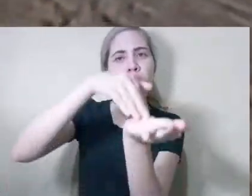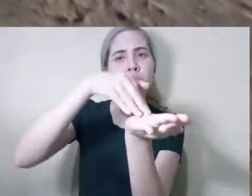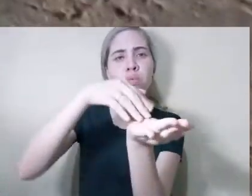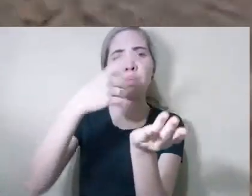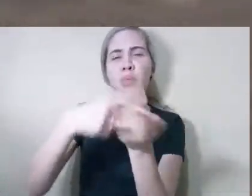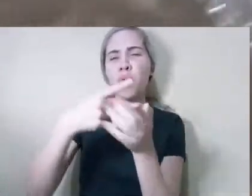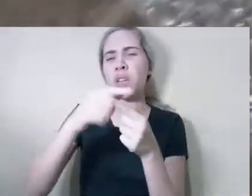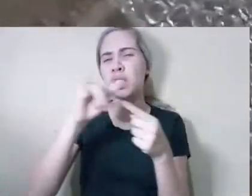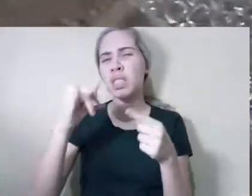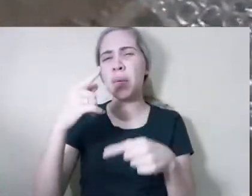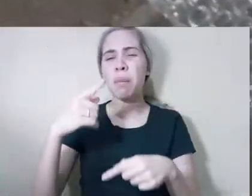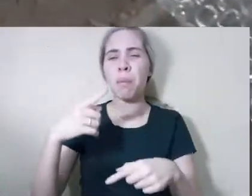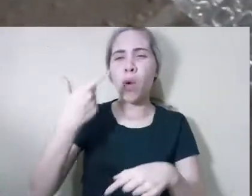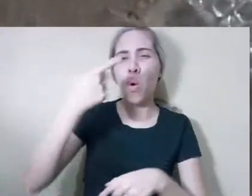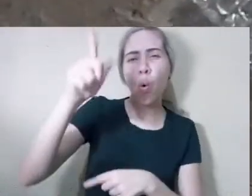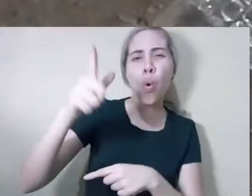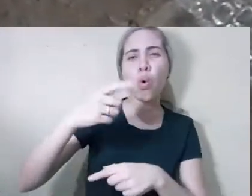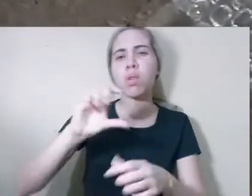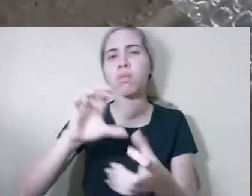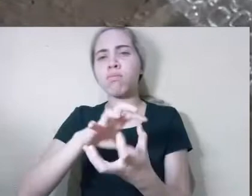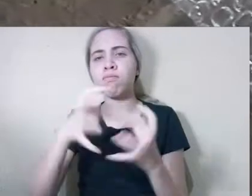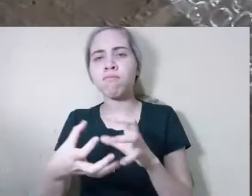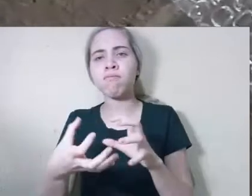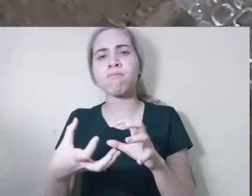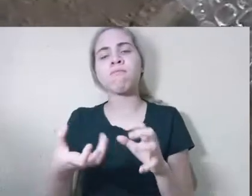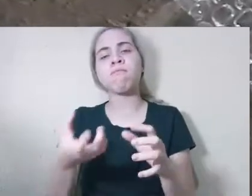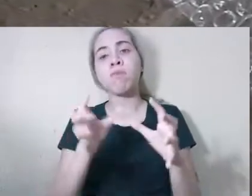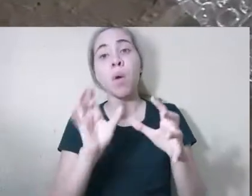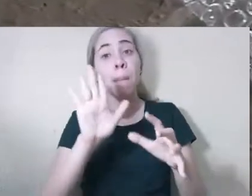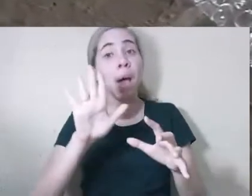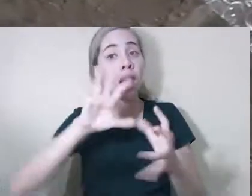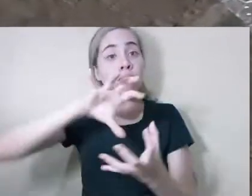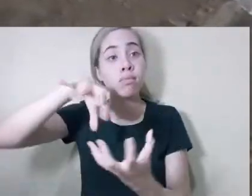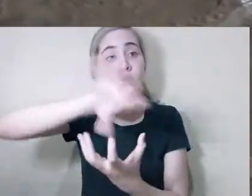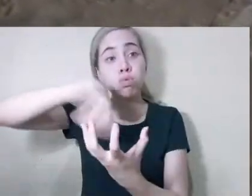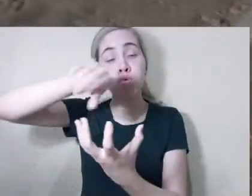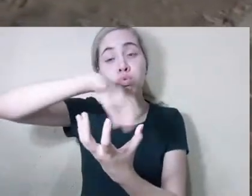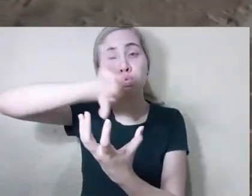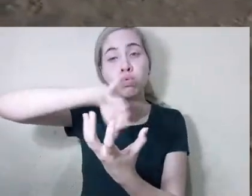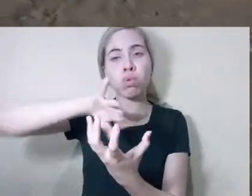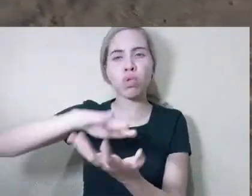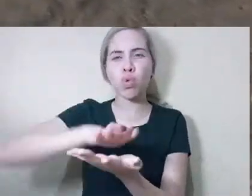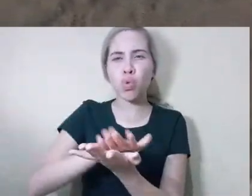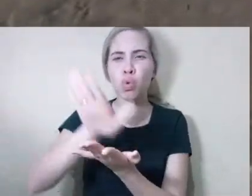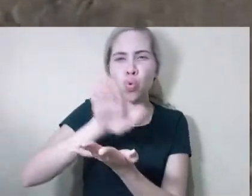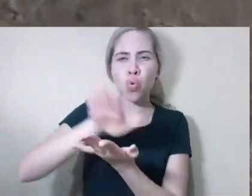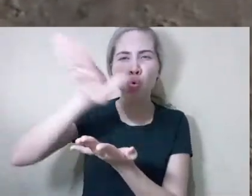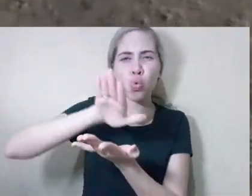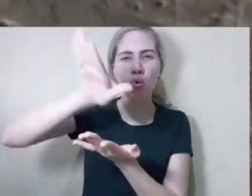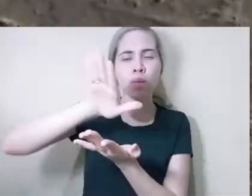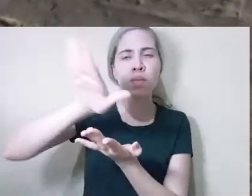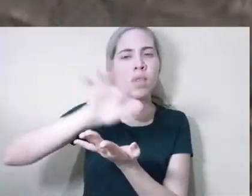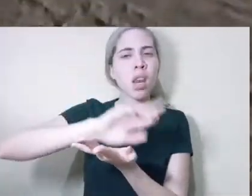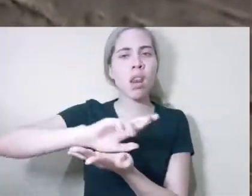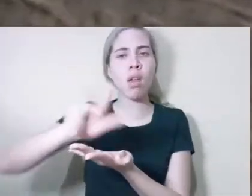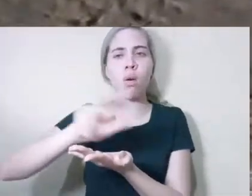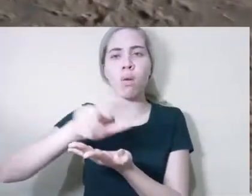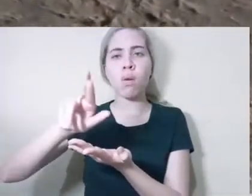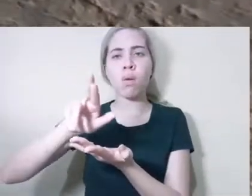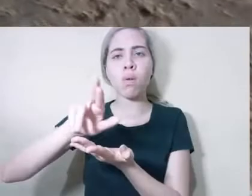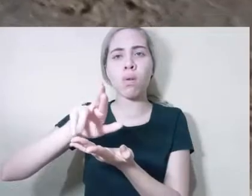a guarda. Então, quando a guarda entra aqui, a lixa está rodando neste sentido, subindo, né? E aí ela